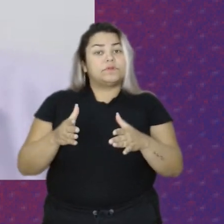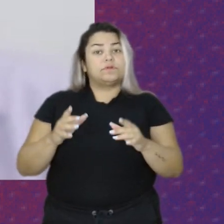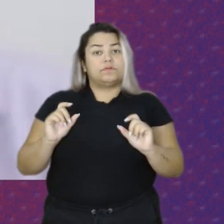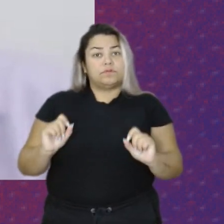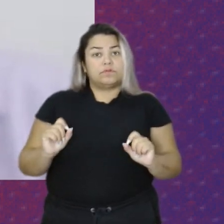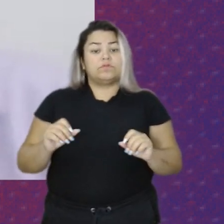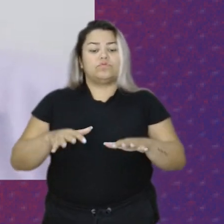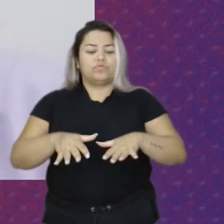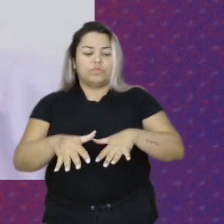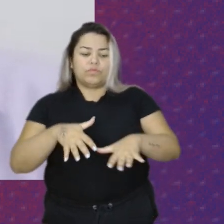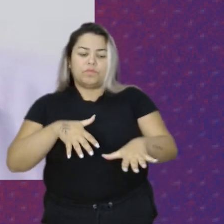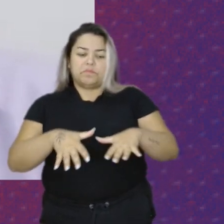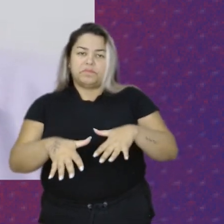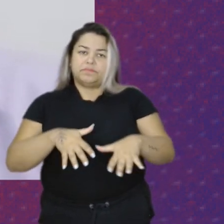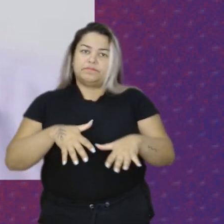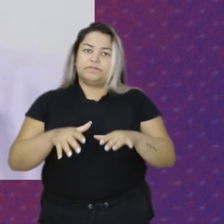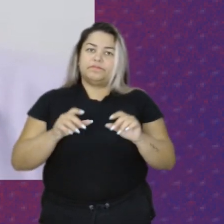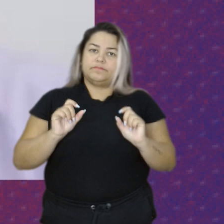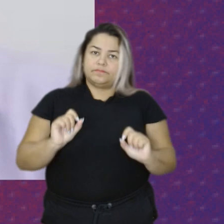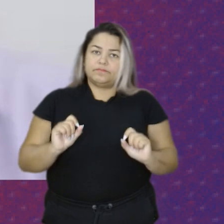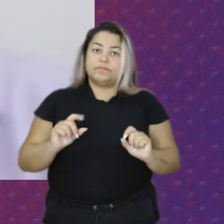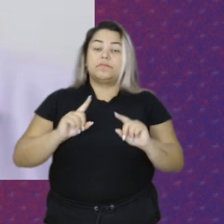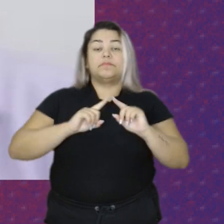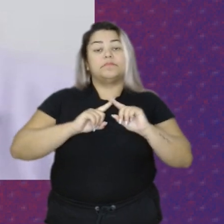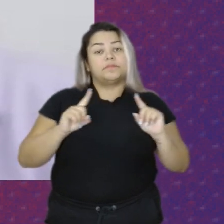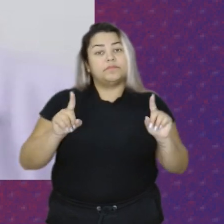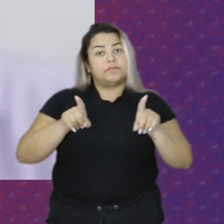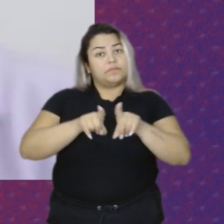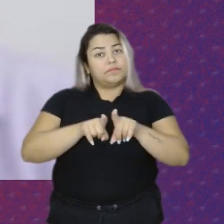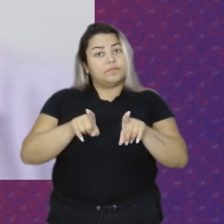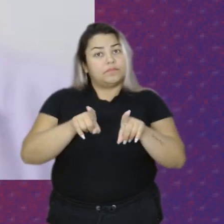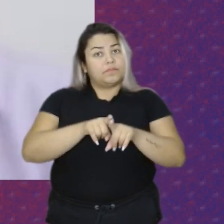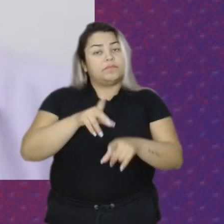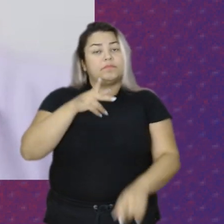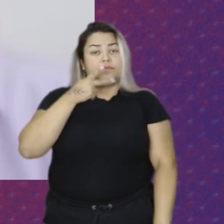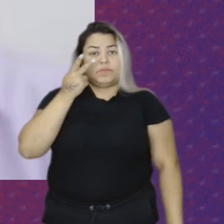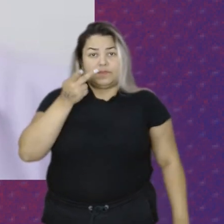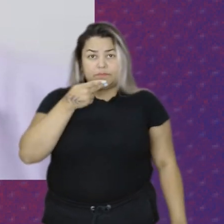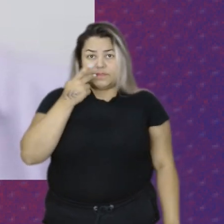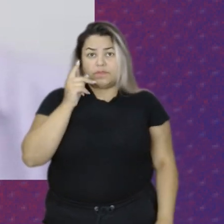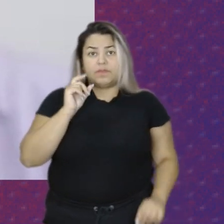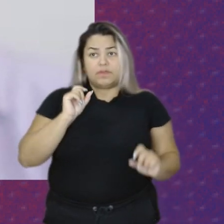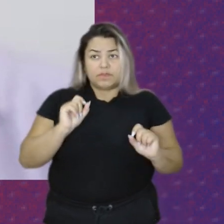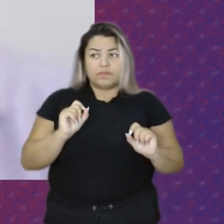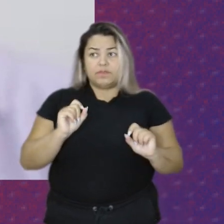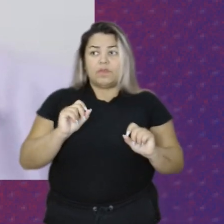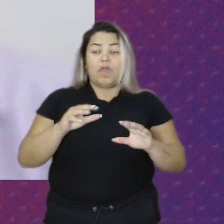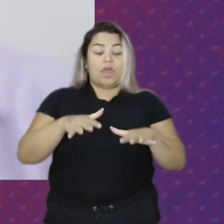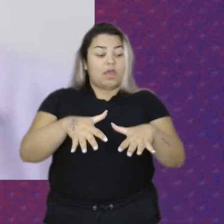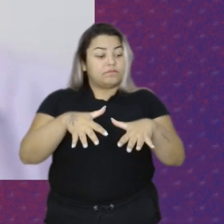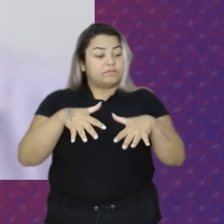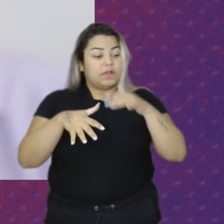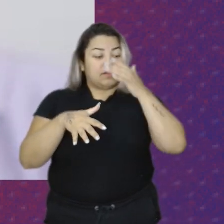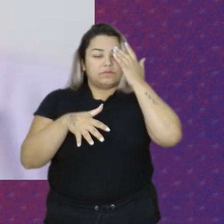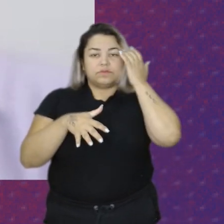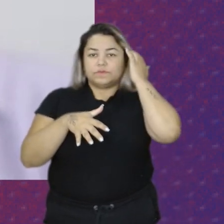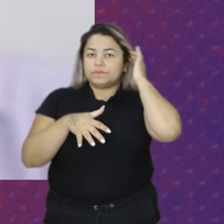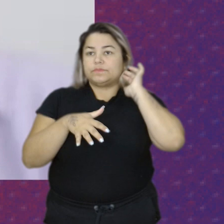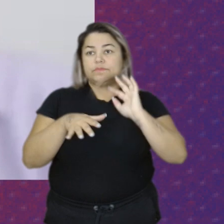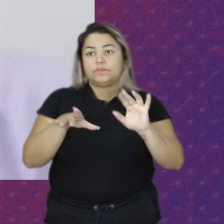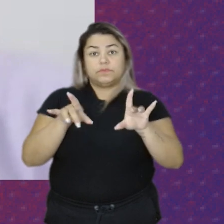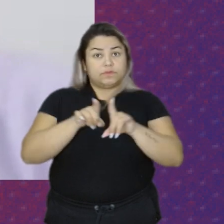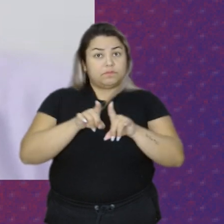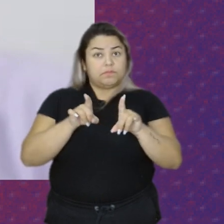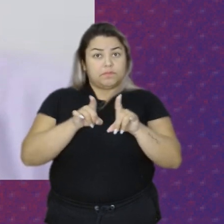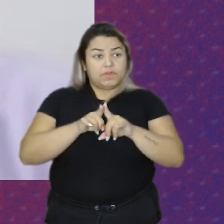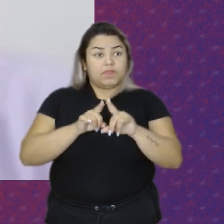de mobilização, mas também eu quero enfatizar que a Marcha das Margaridas é também